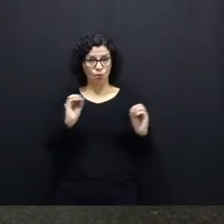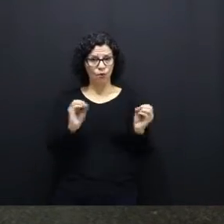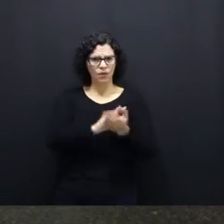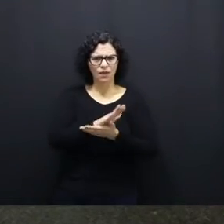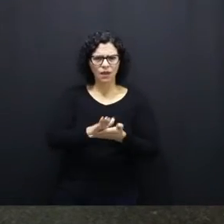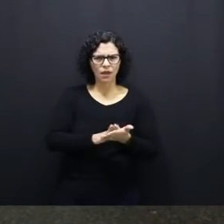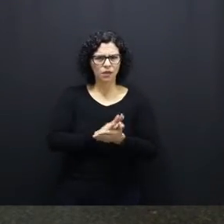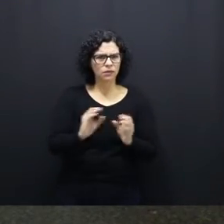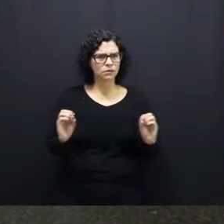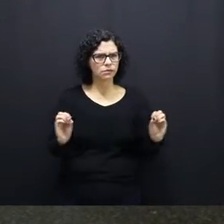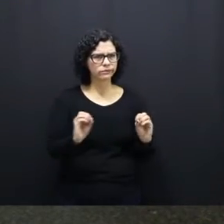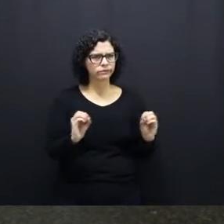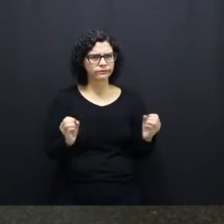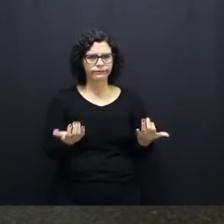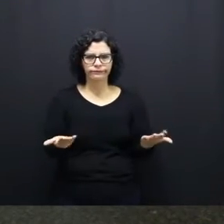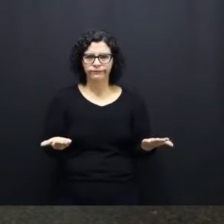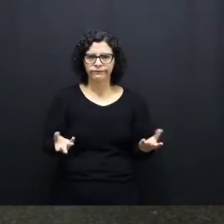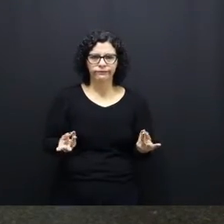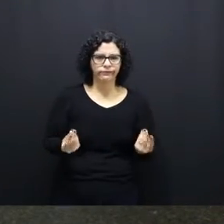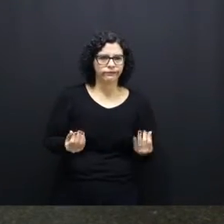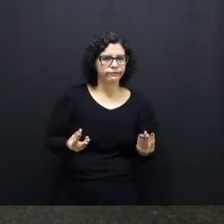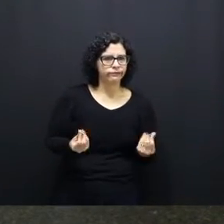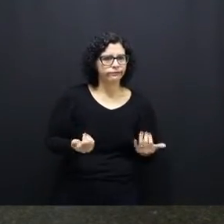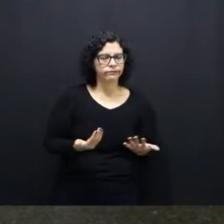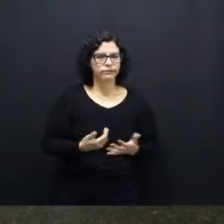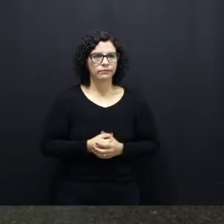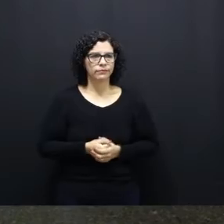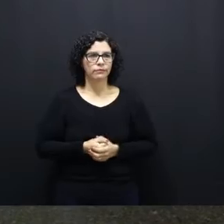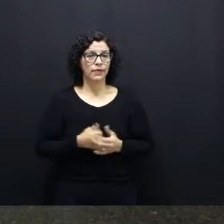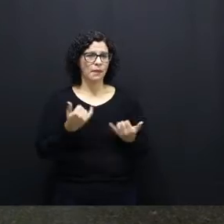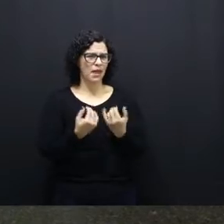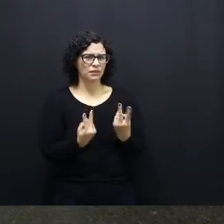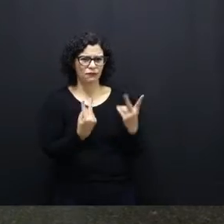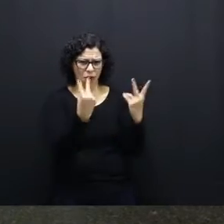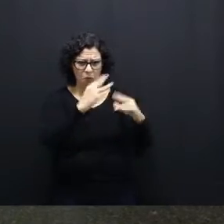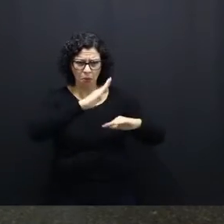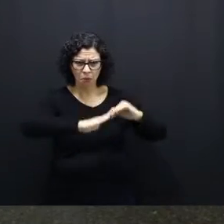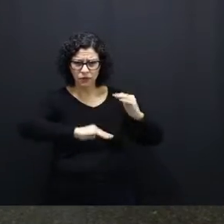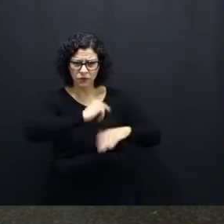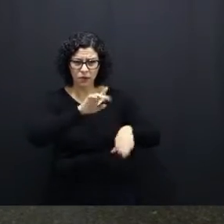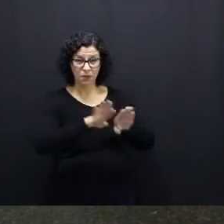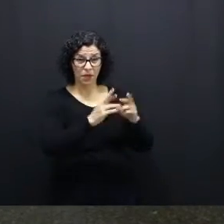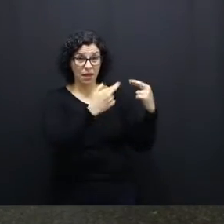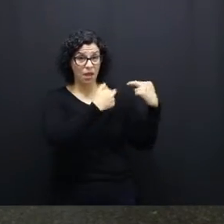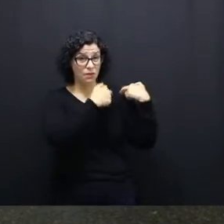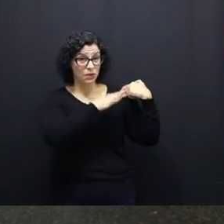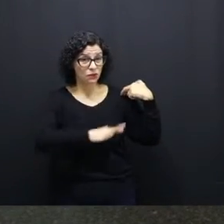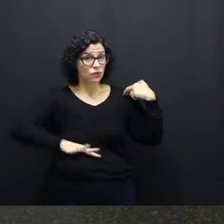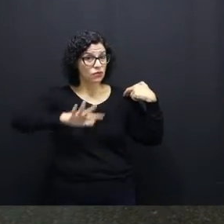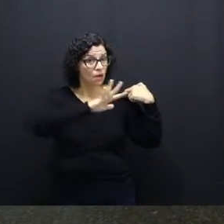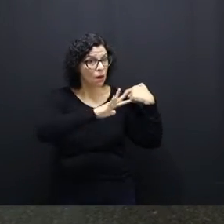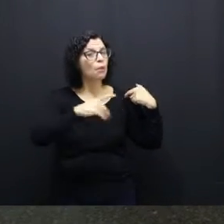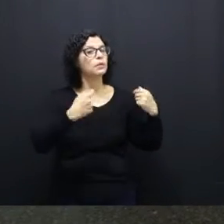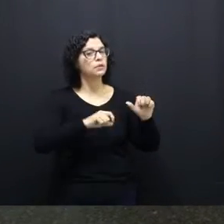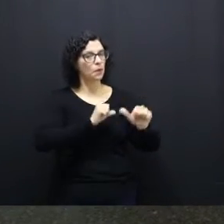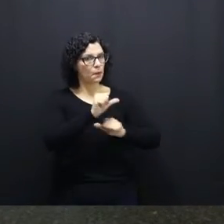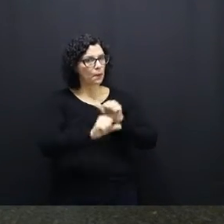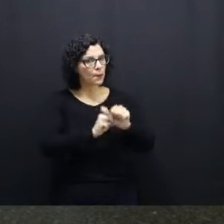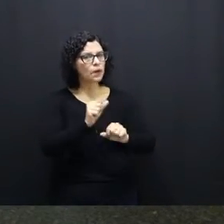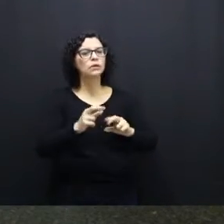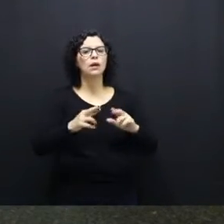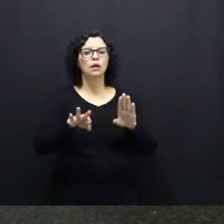tem é hoje não valoriza esse trabalho então nós precisamos mexer um pouquinho no isso também